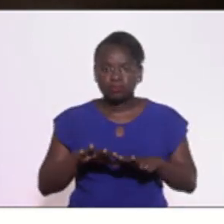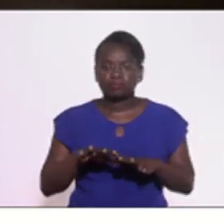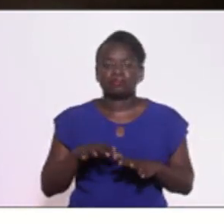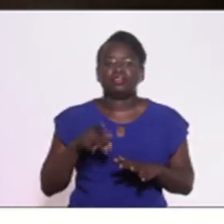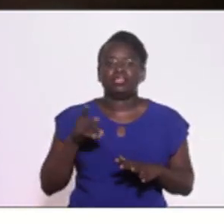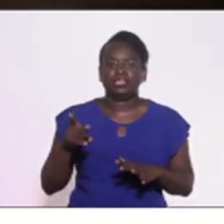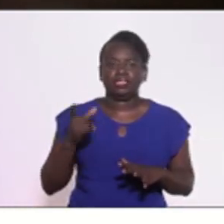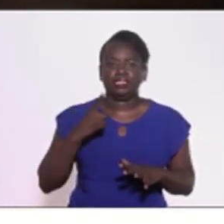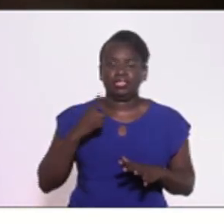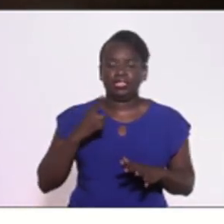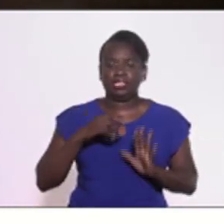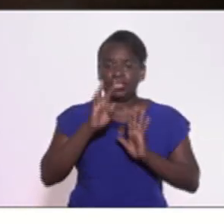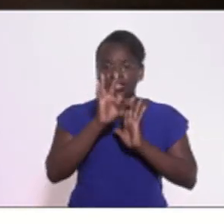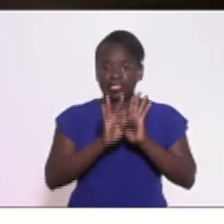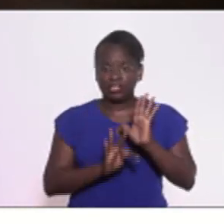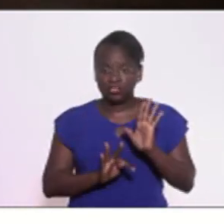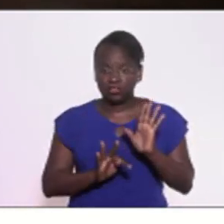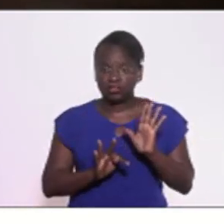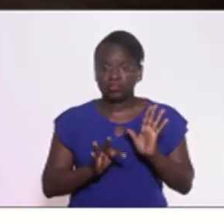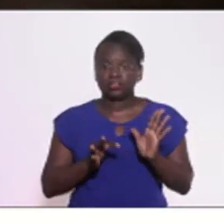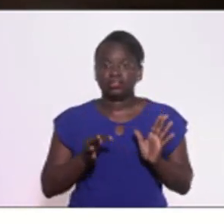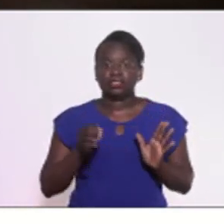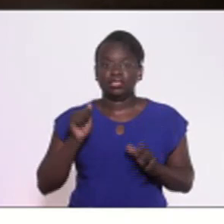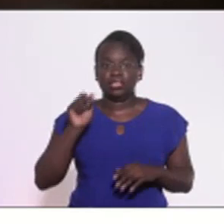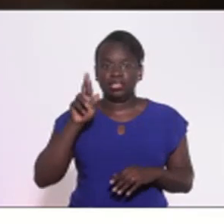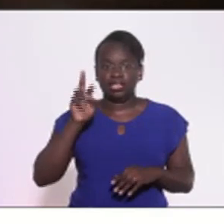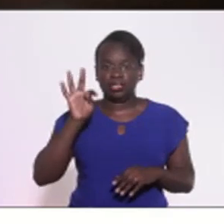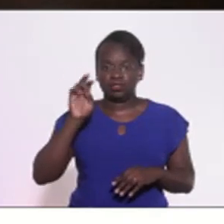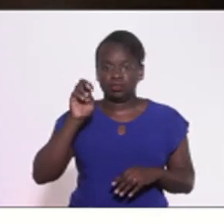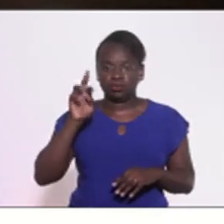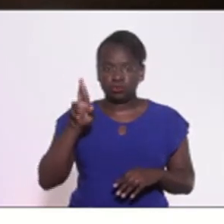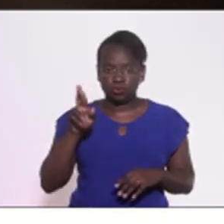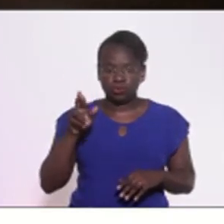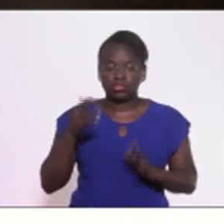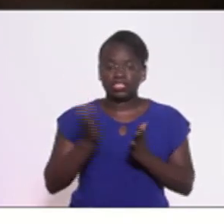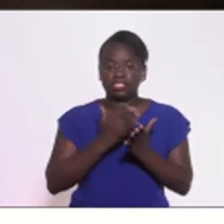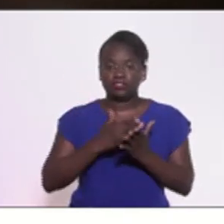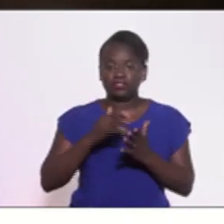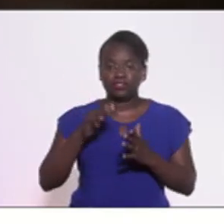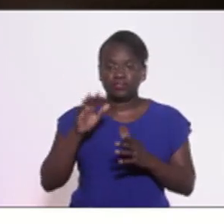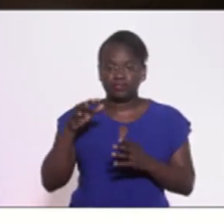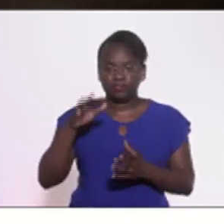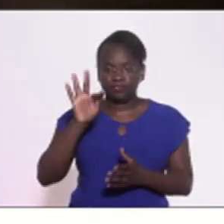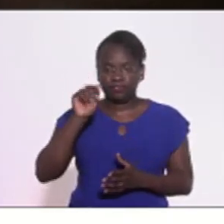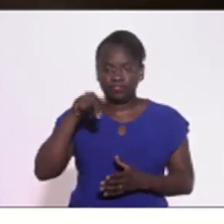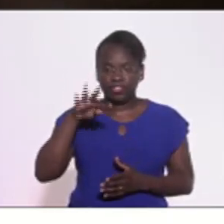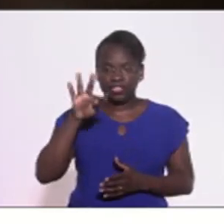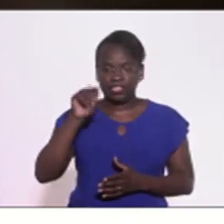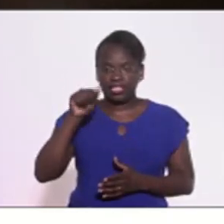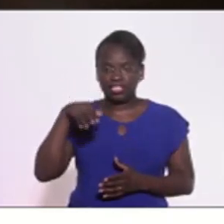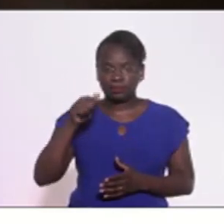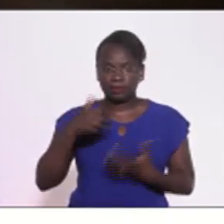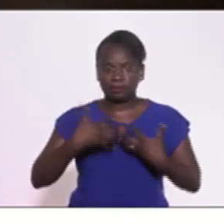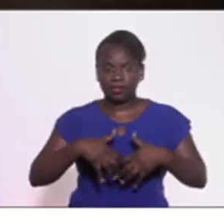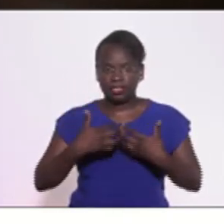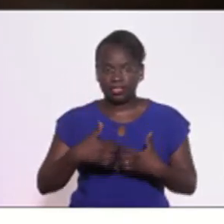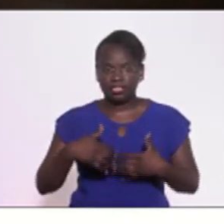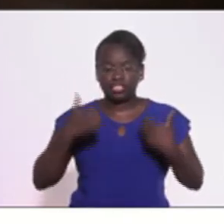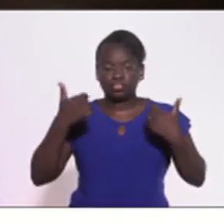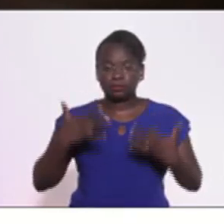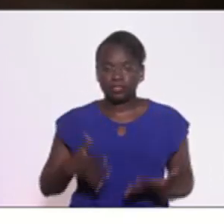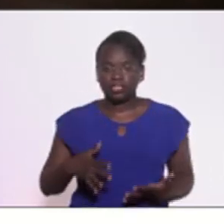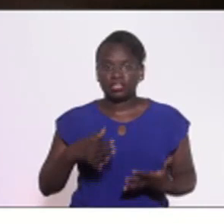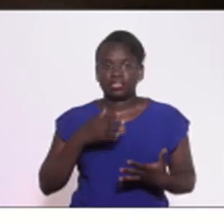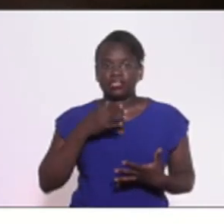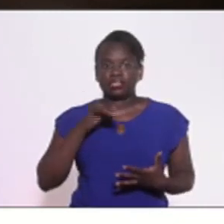o grande texto de Arthur Koestler no Fantasma da Máquina, que nos fala do iogue e do comissário.